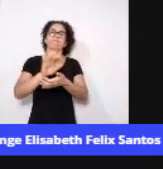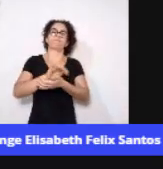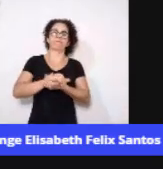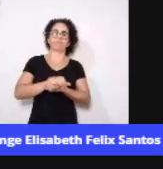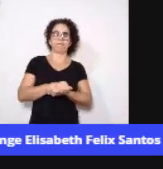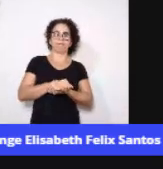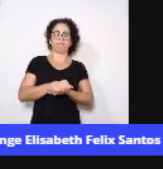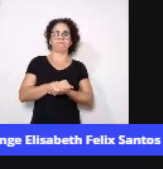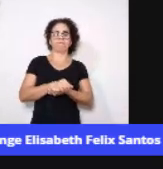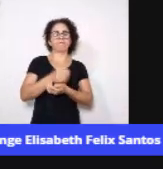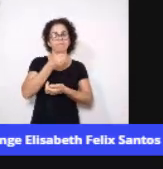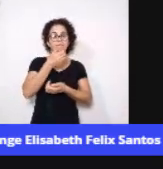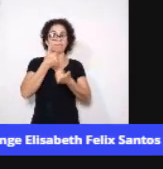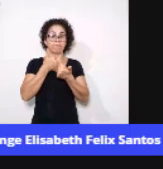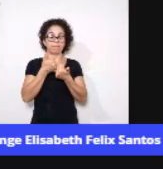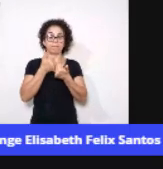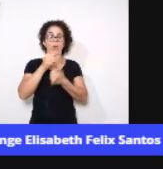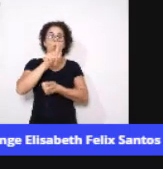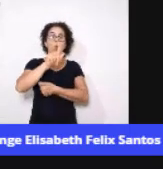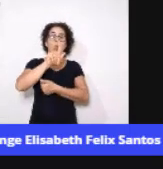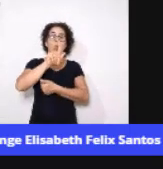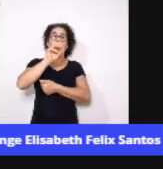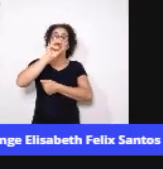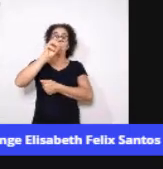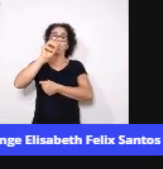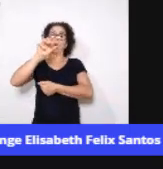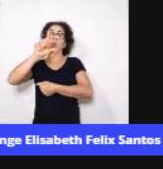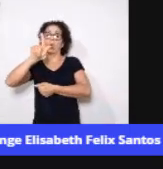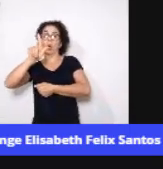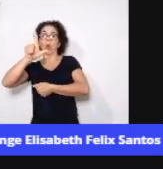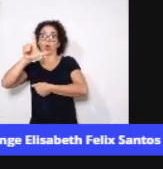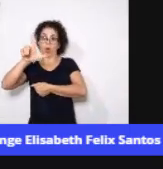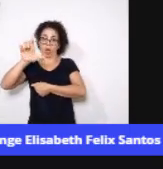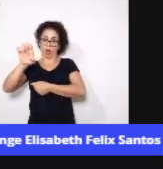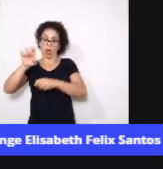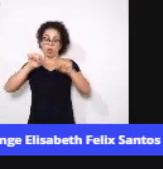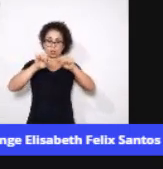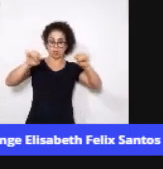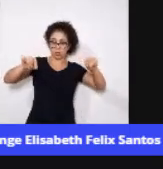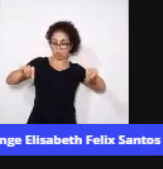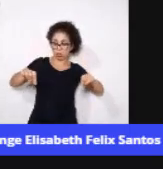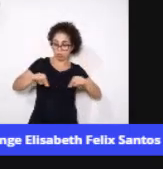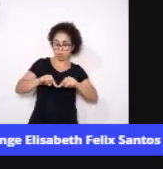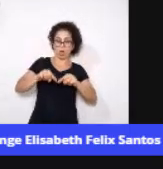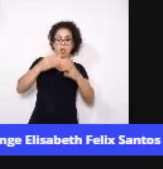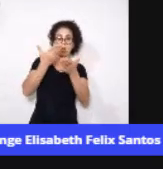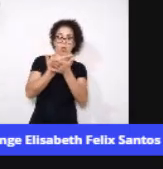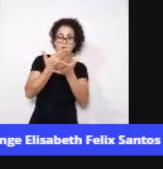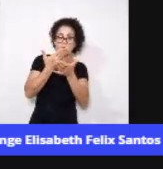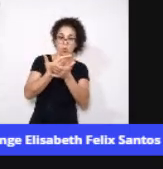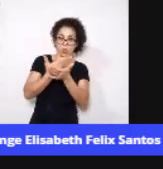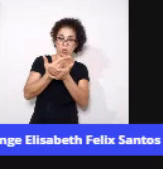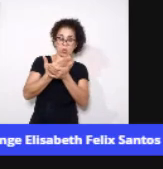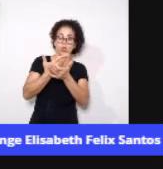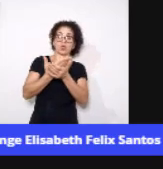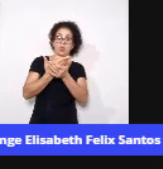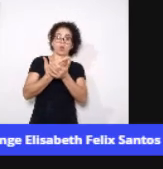Bem, o Google Sala de Aula faz parte do Google for Education, uma plataforma do